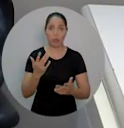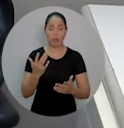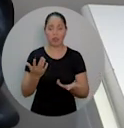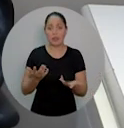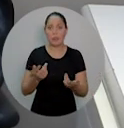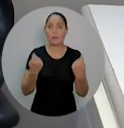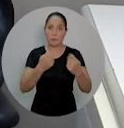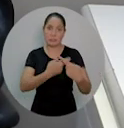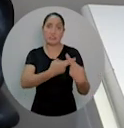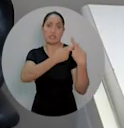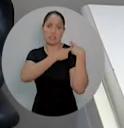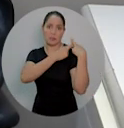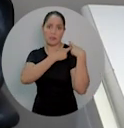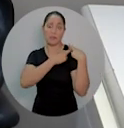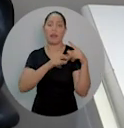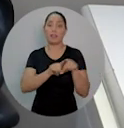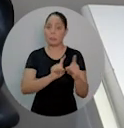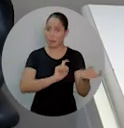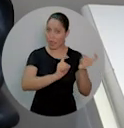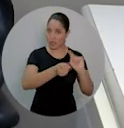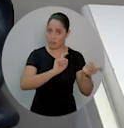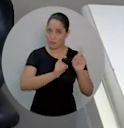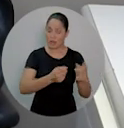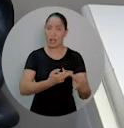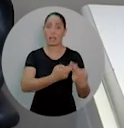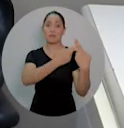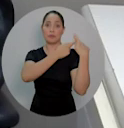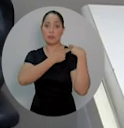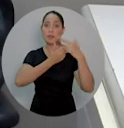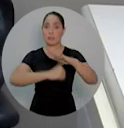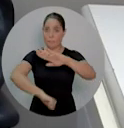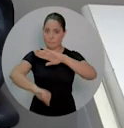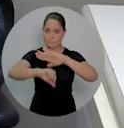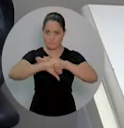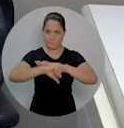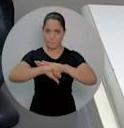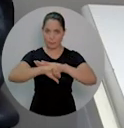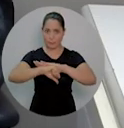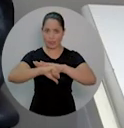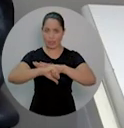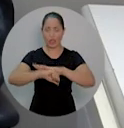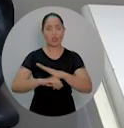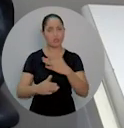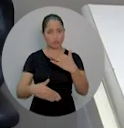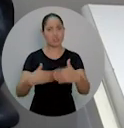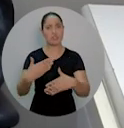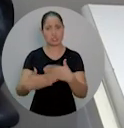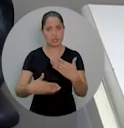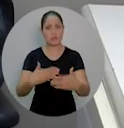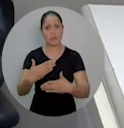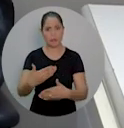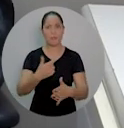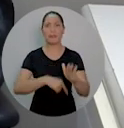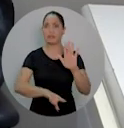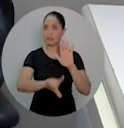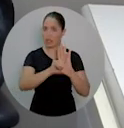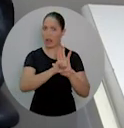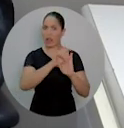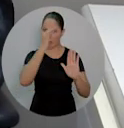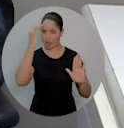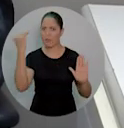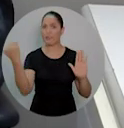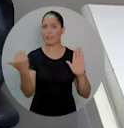a responsabilização administrativa, a responsabilização penal, num processo